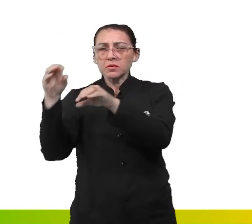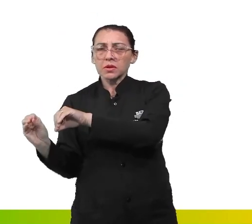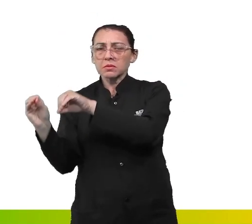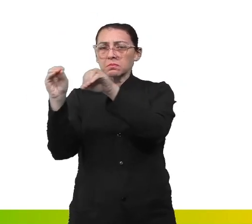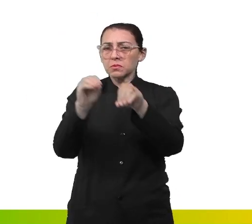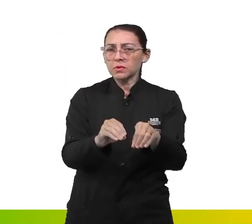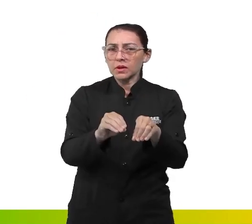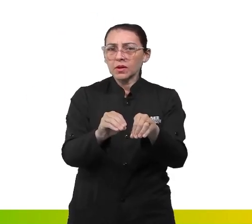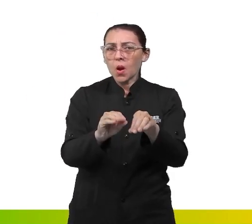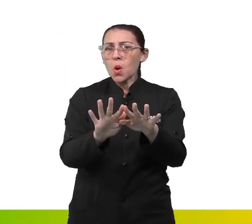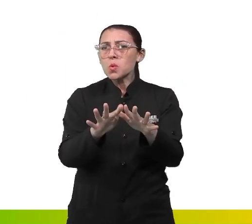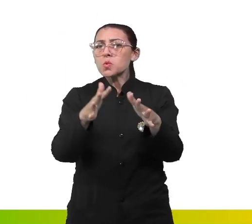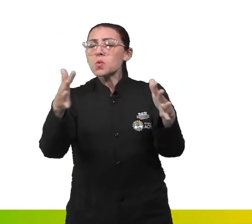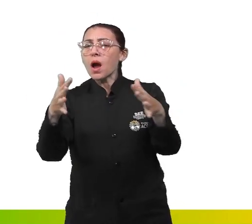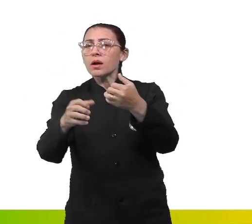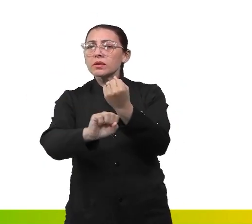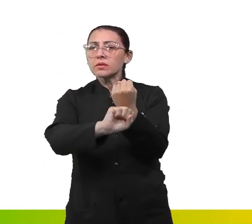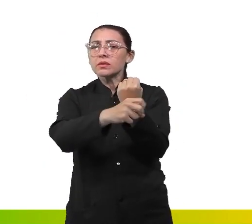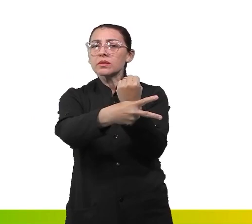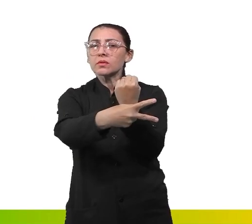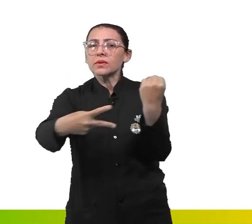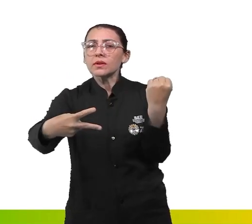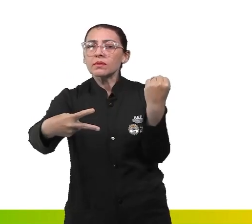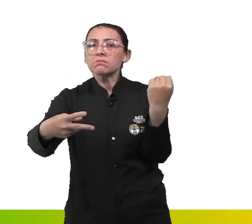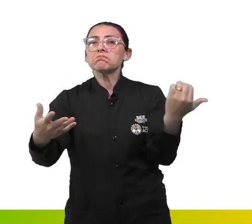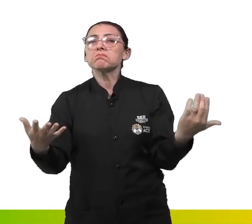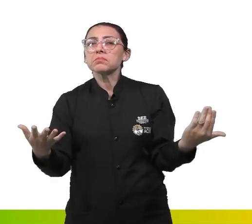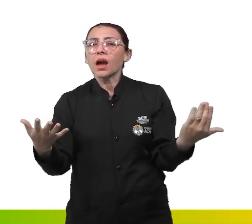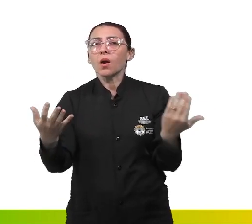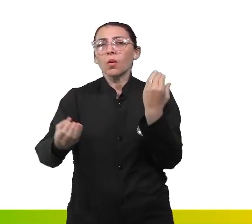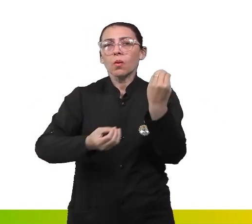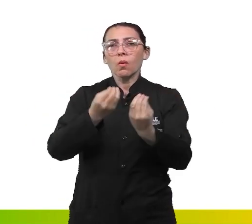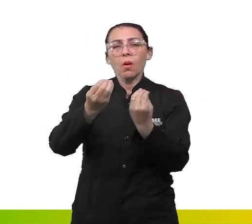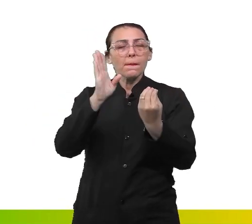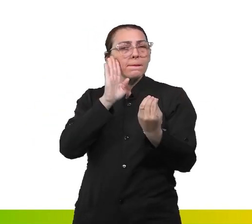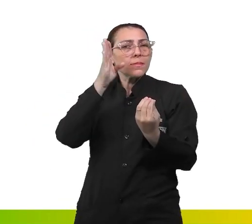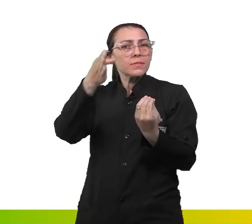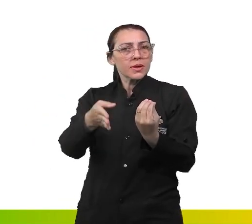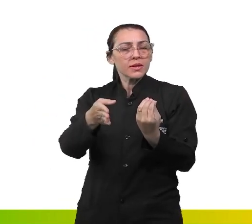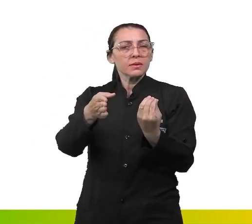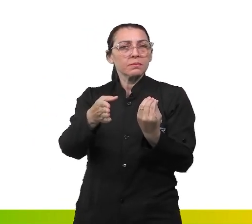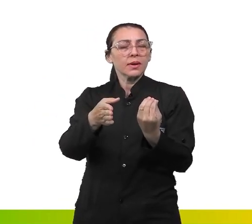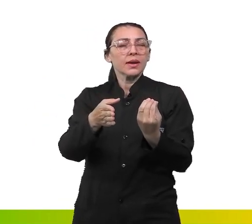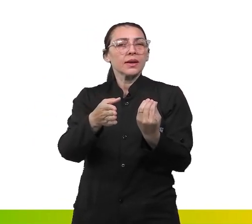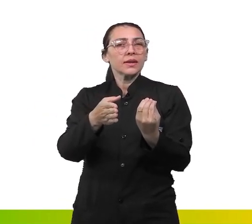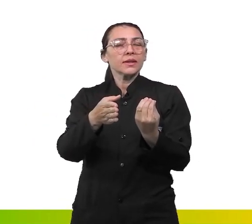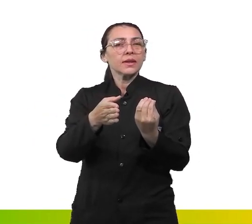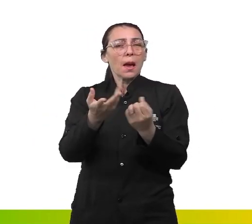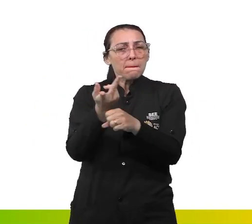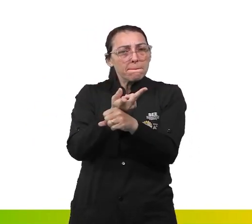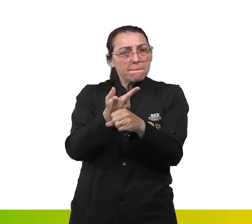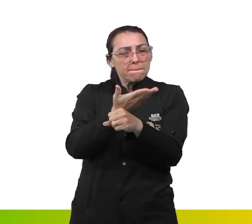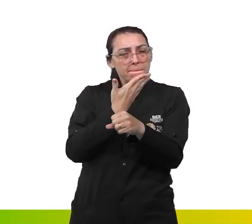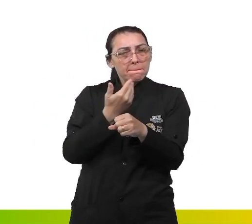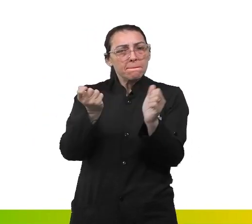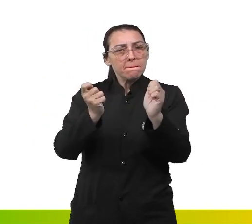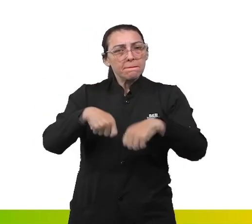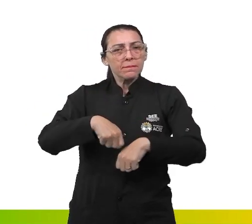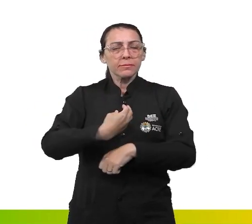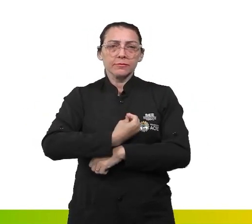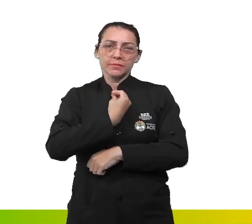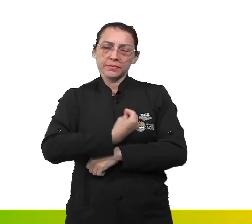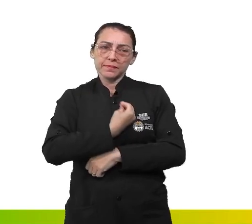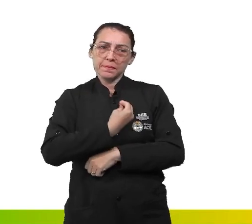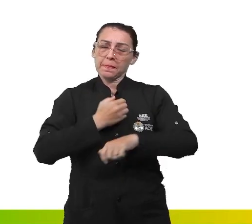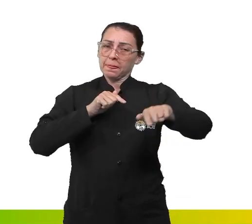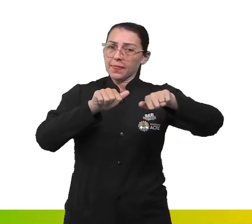migram? Quais as consequências? Como principais causas, busca por melhores condições de